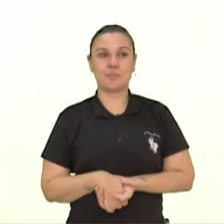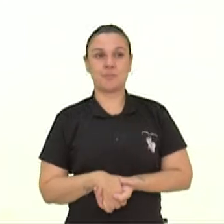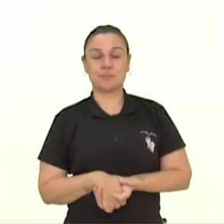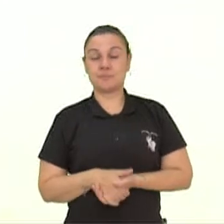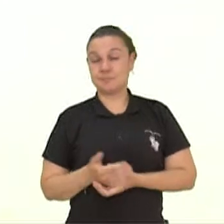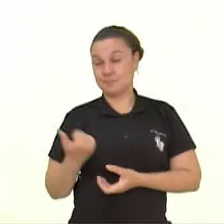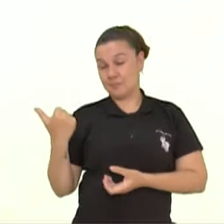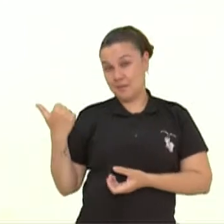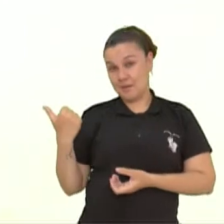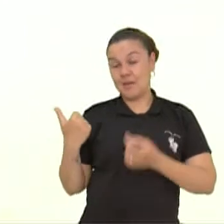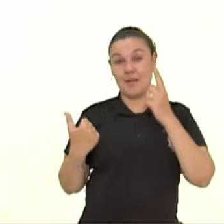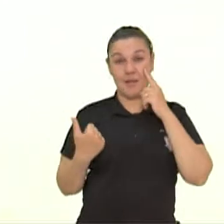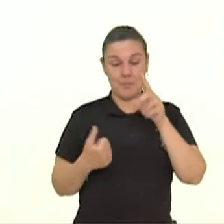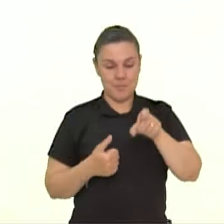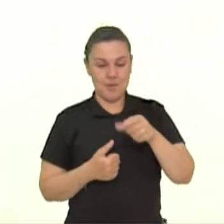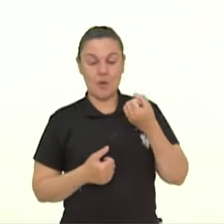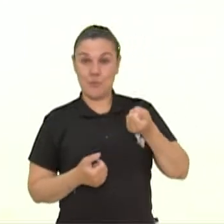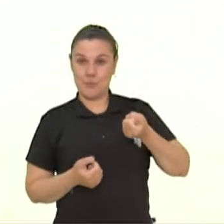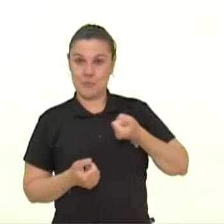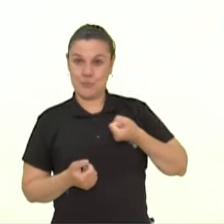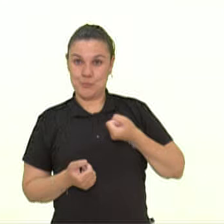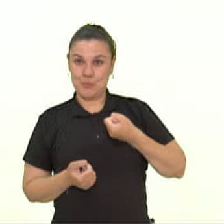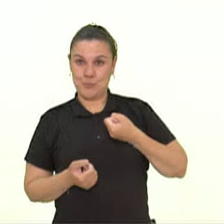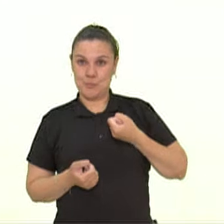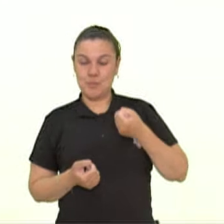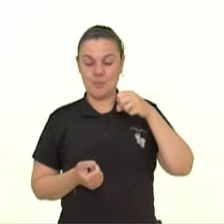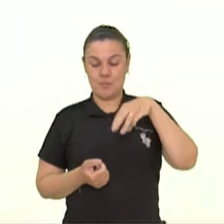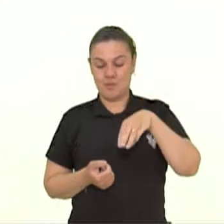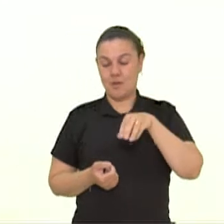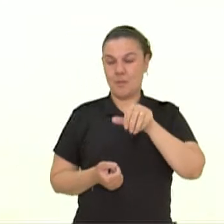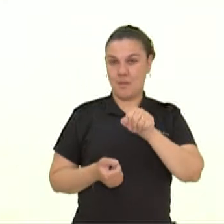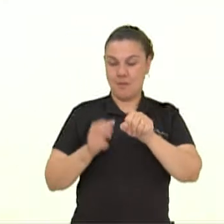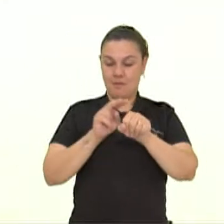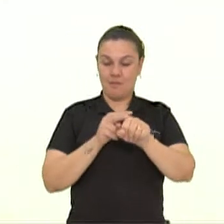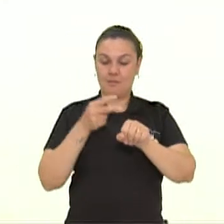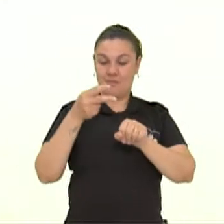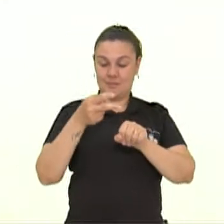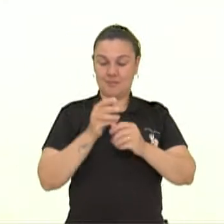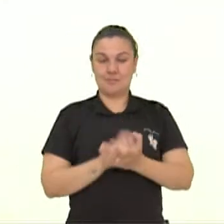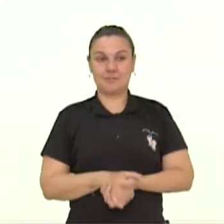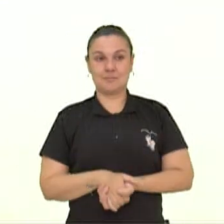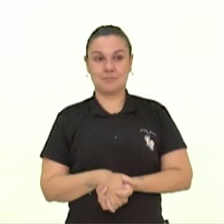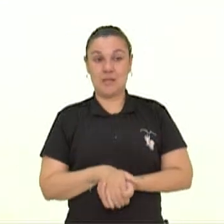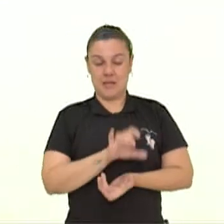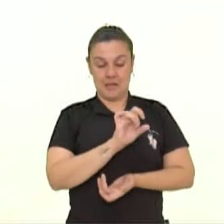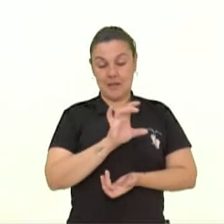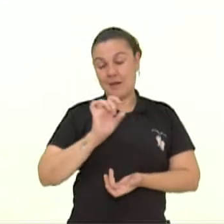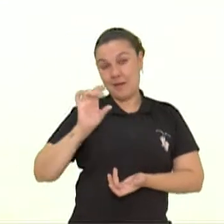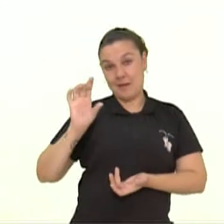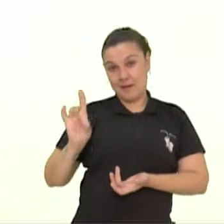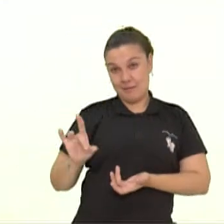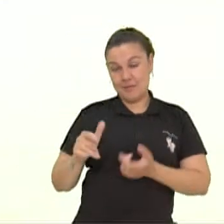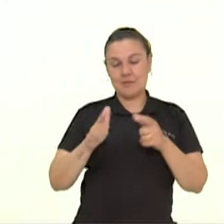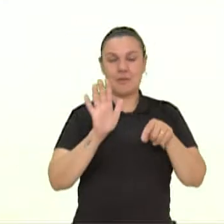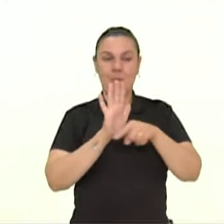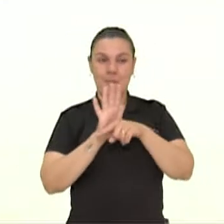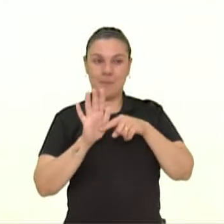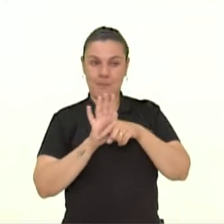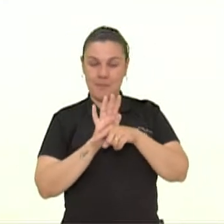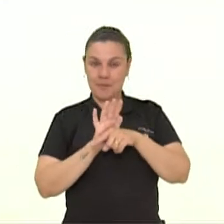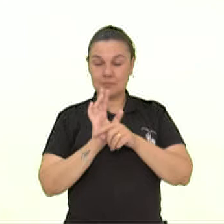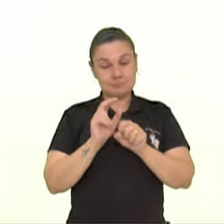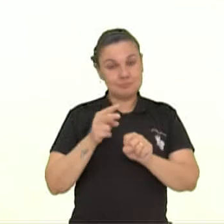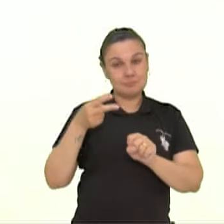dados, pois é expresso na mesma unidade dos valores observados, que é do conjunto de dados. Então, o desvio padrão é a raiz quadrada